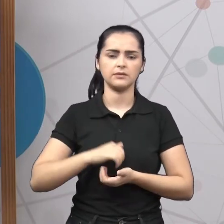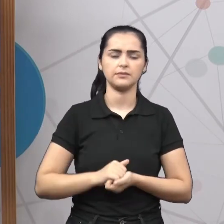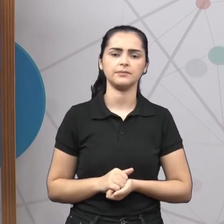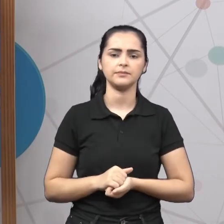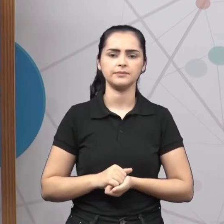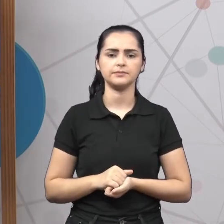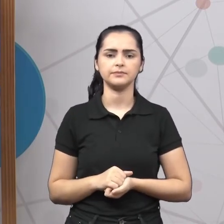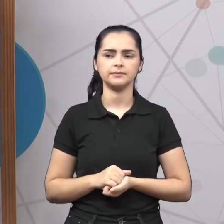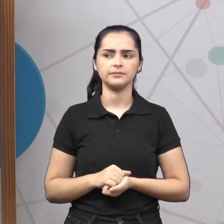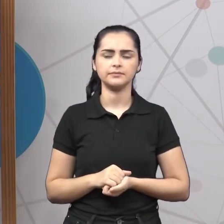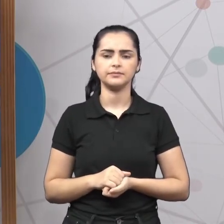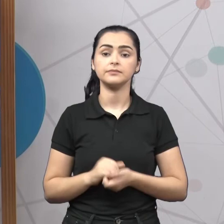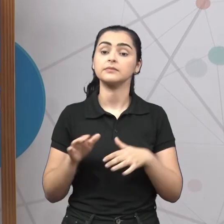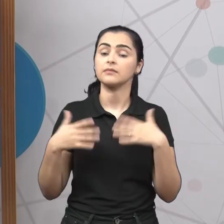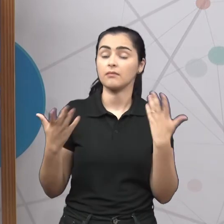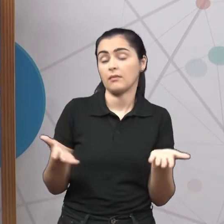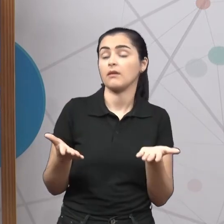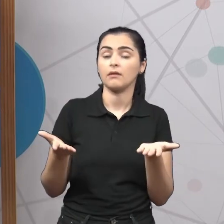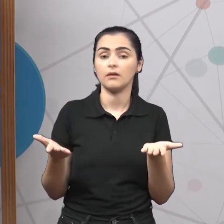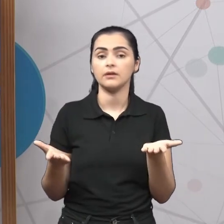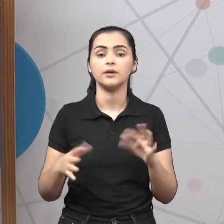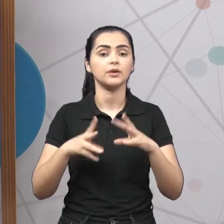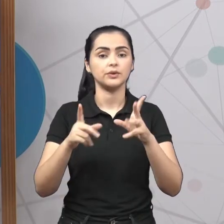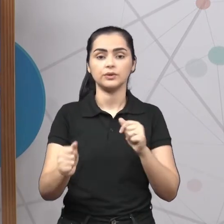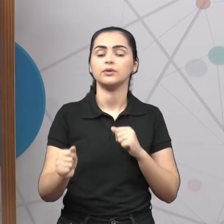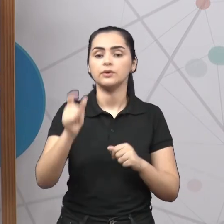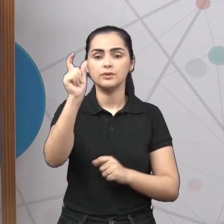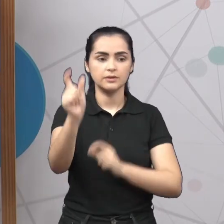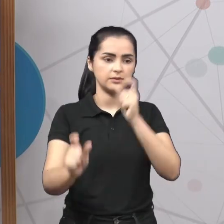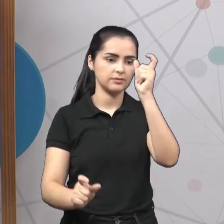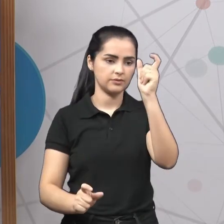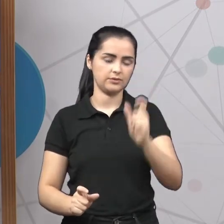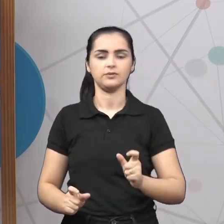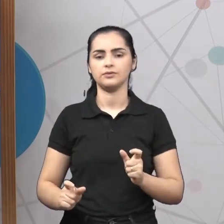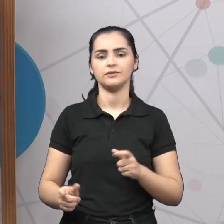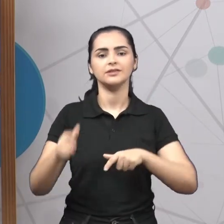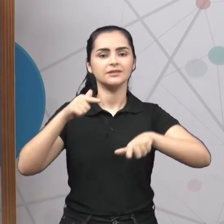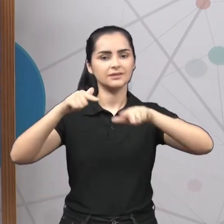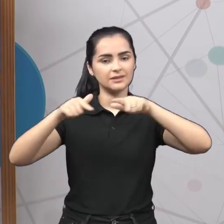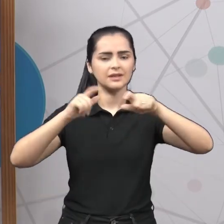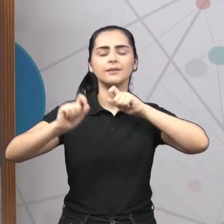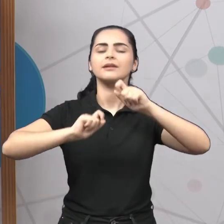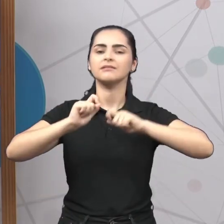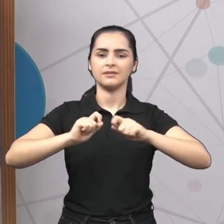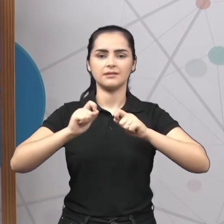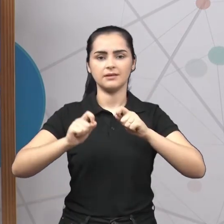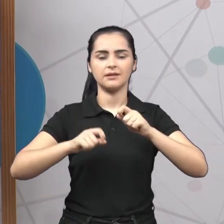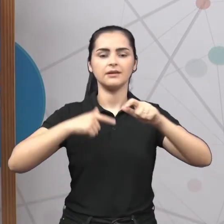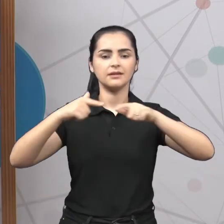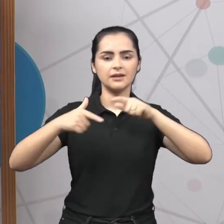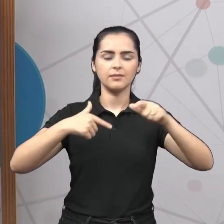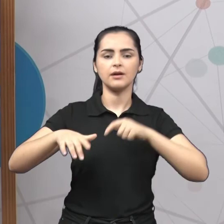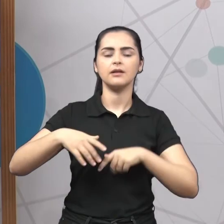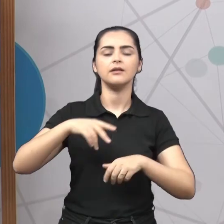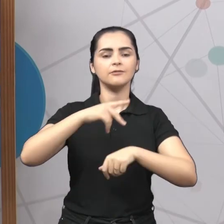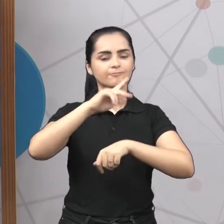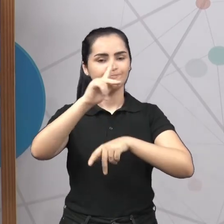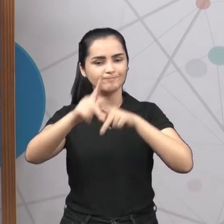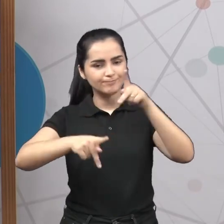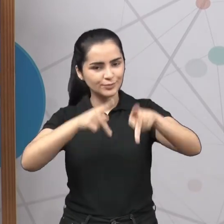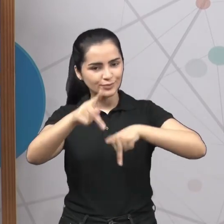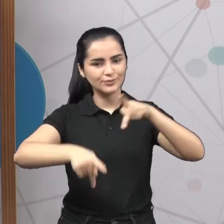saúde. Então, todos eles estão trabalhando para quem? Trabalhando para o povo, trabalhando